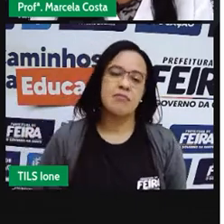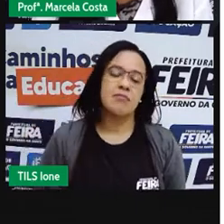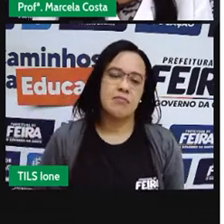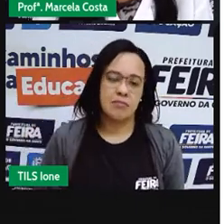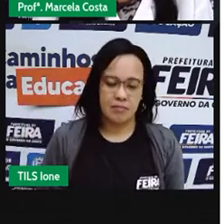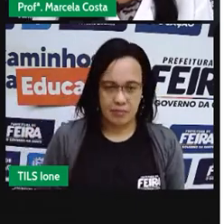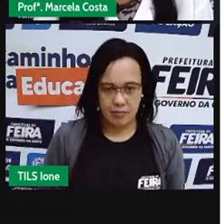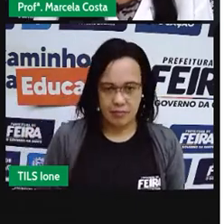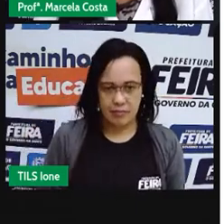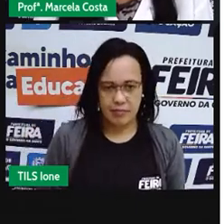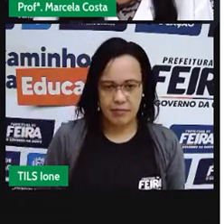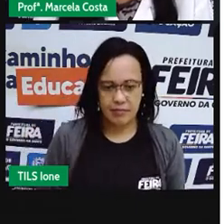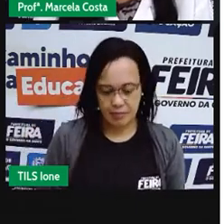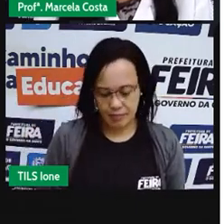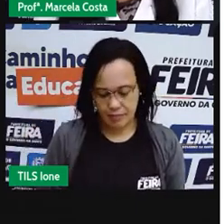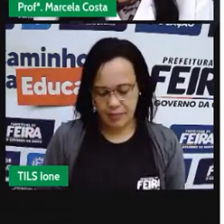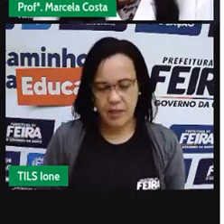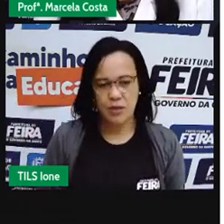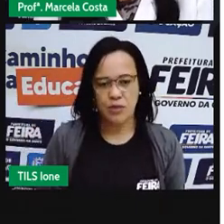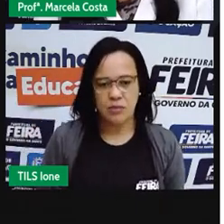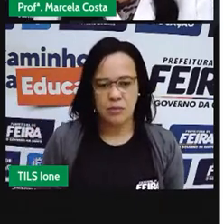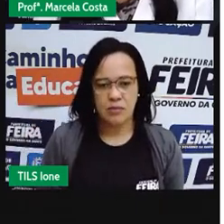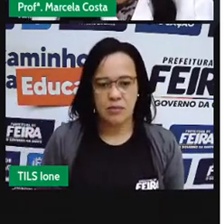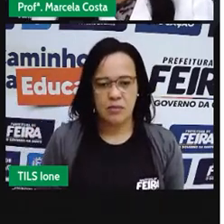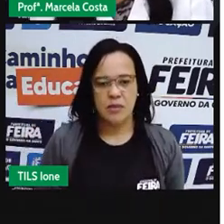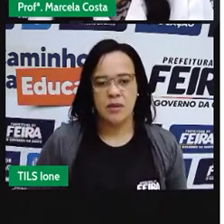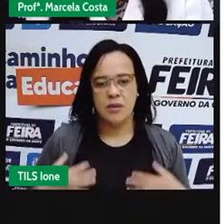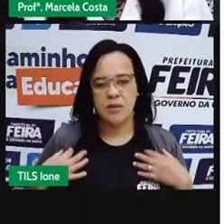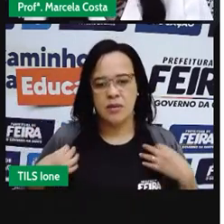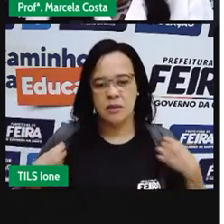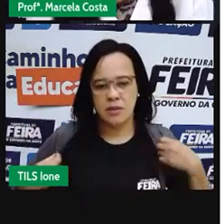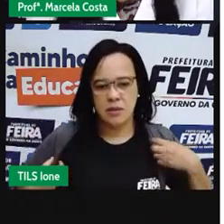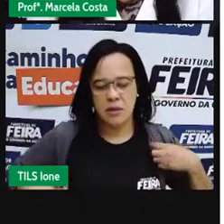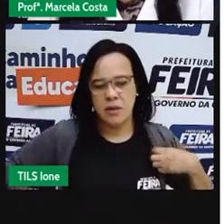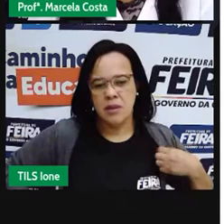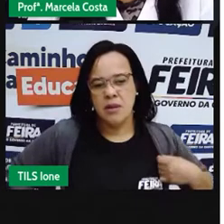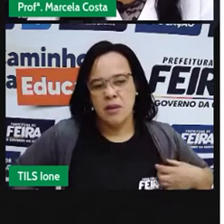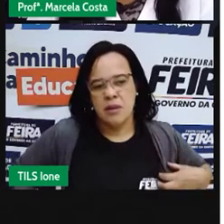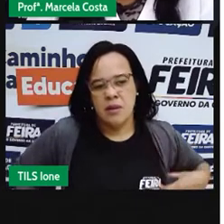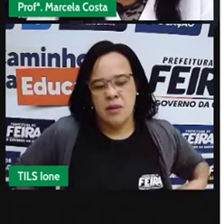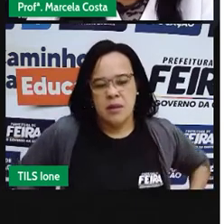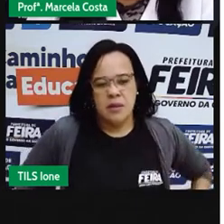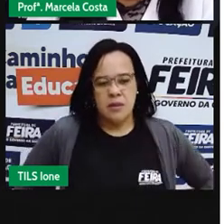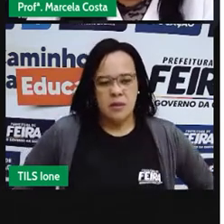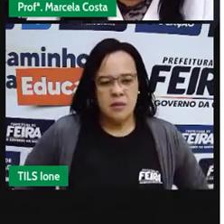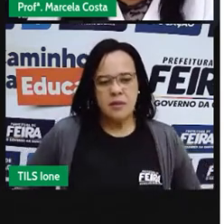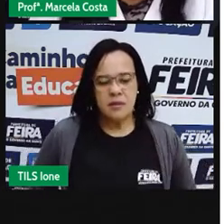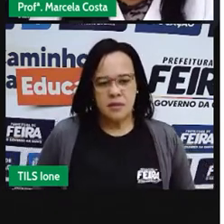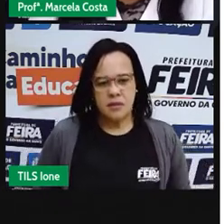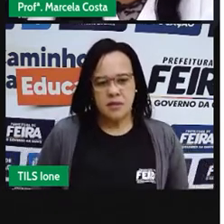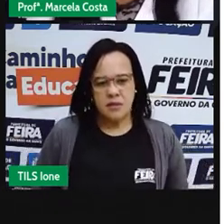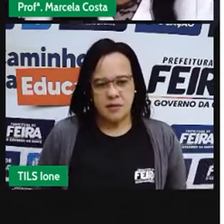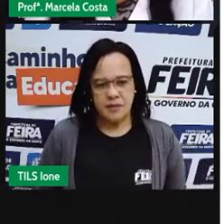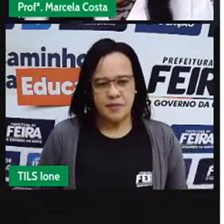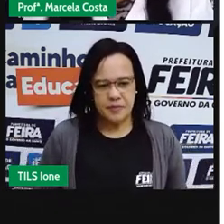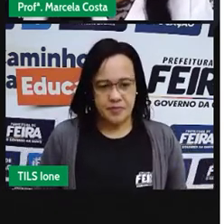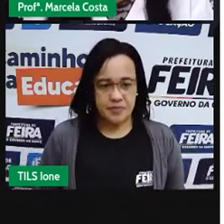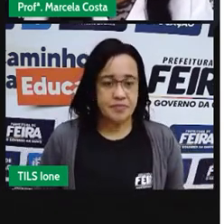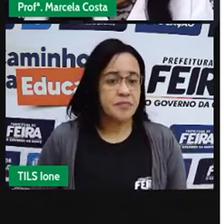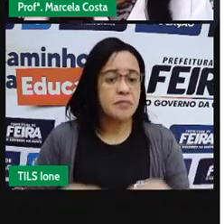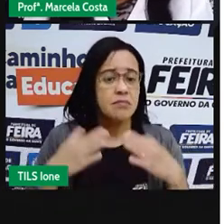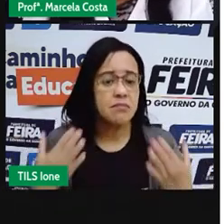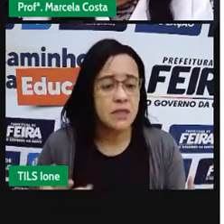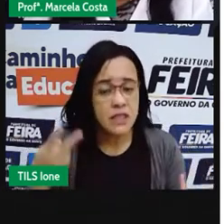Então, criançada, e qual dos clássicos da literatura infantil que tem uma maçã?